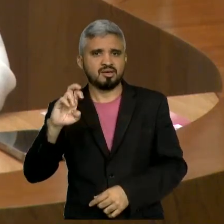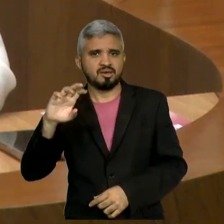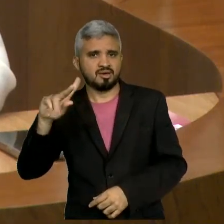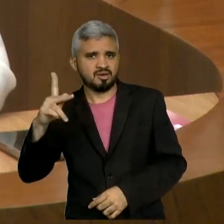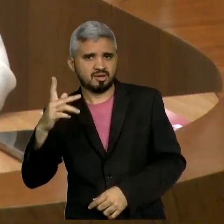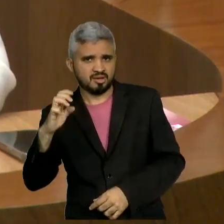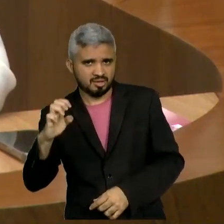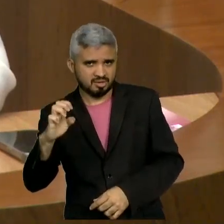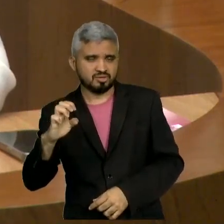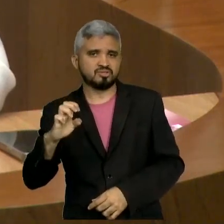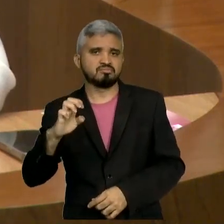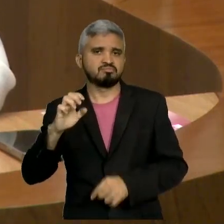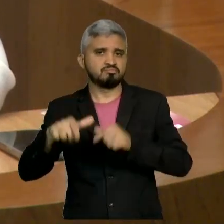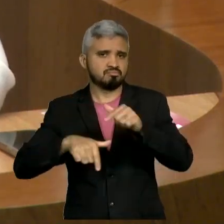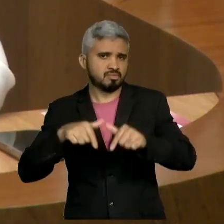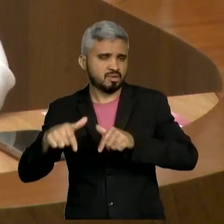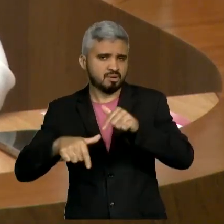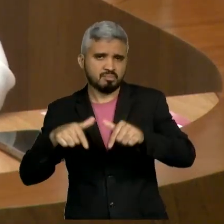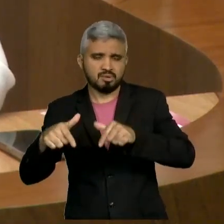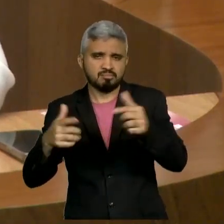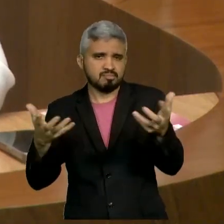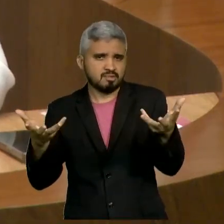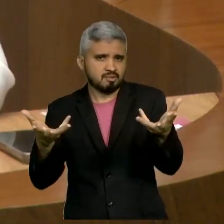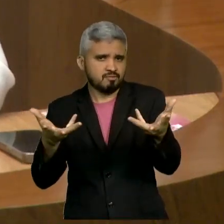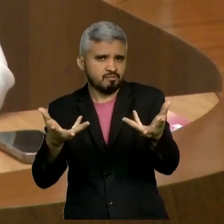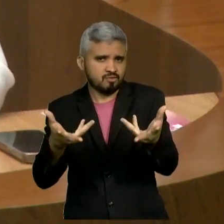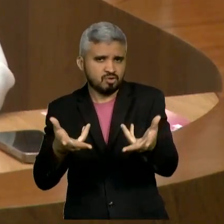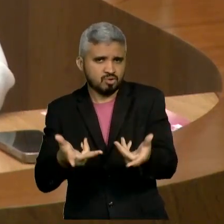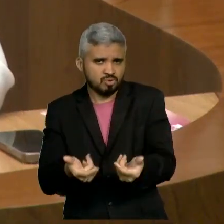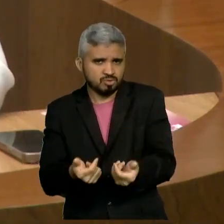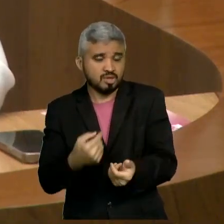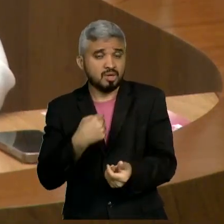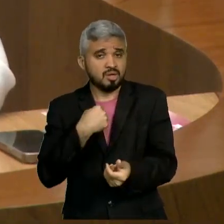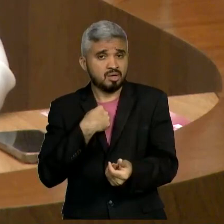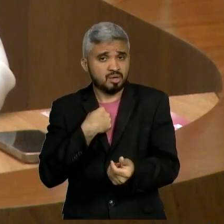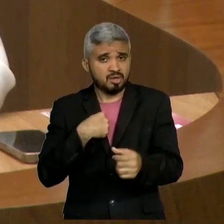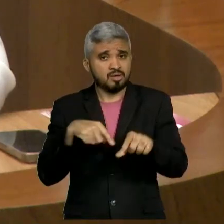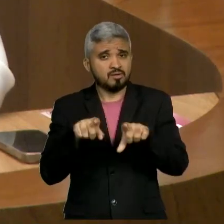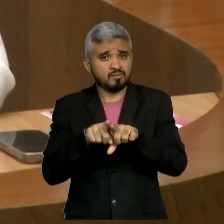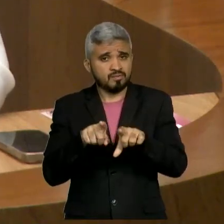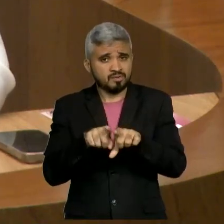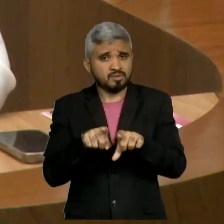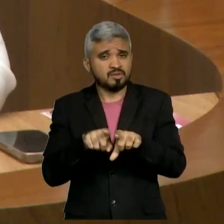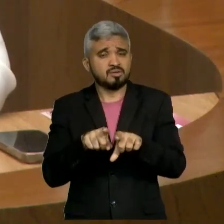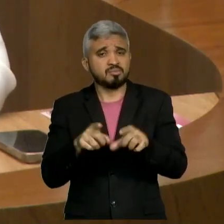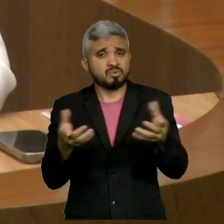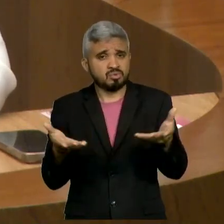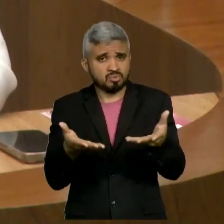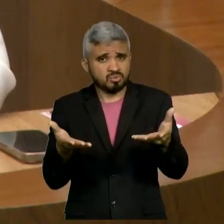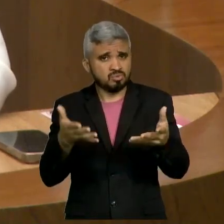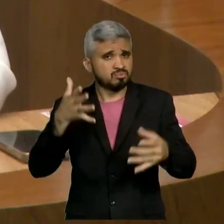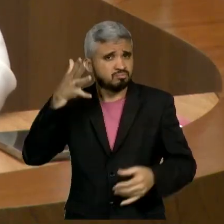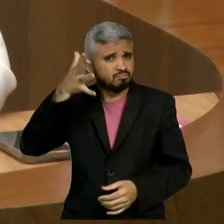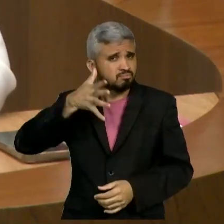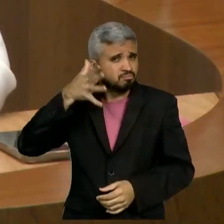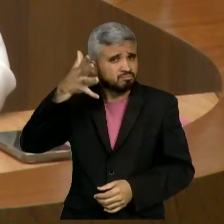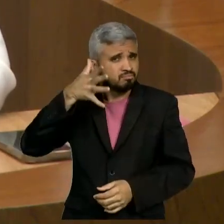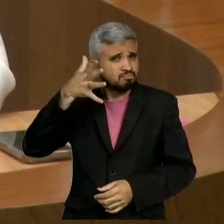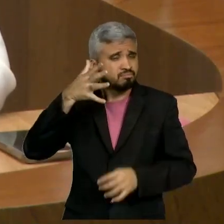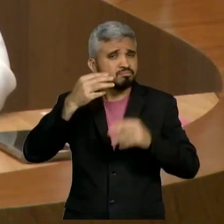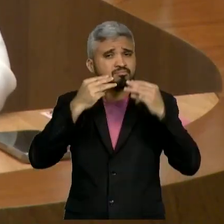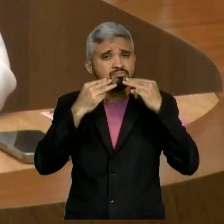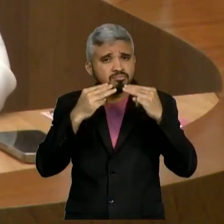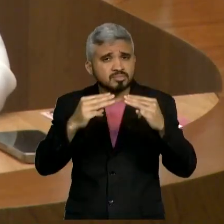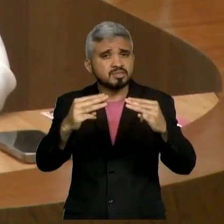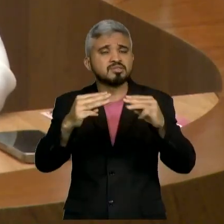excelência, é um trabalho elogiado, e eu também quero usar a tribuna da casa para destacar a importância que tem a creche Sementinha